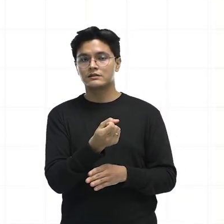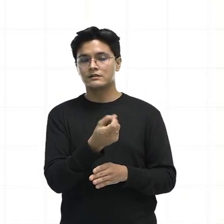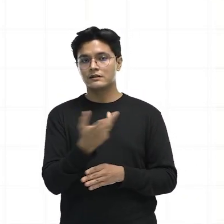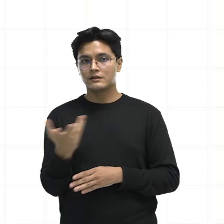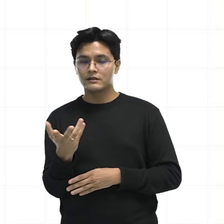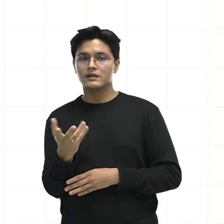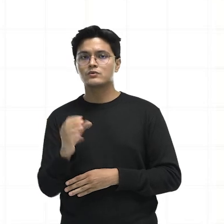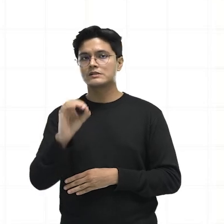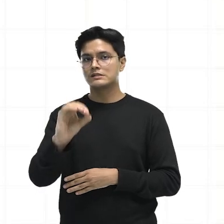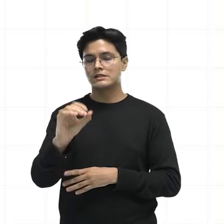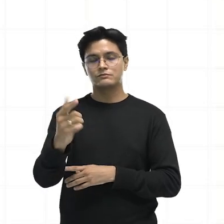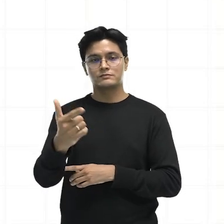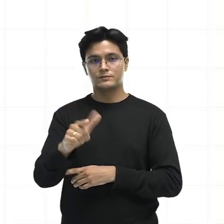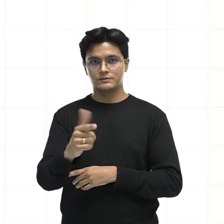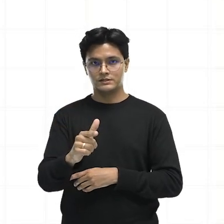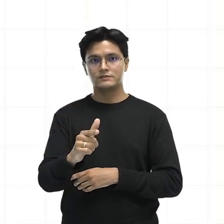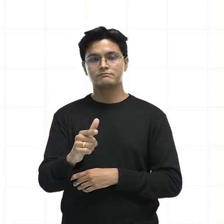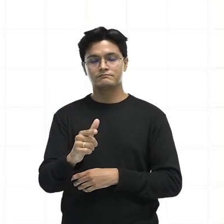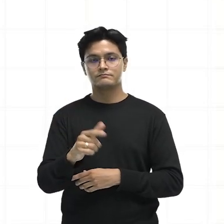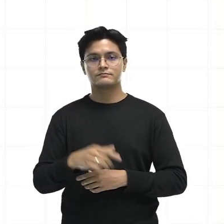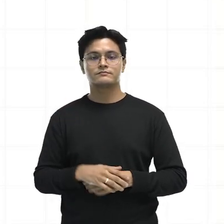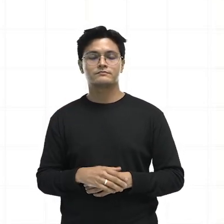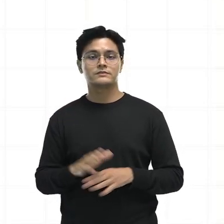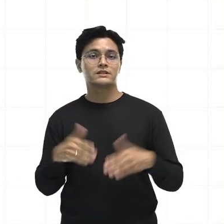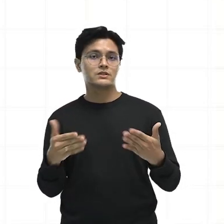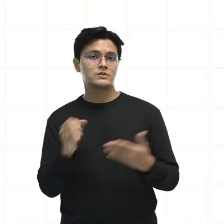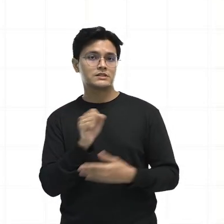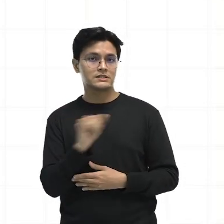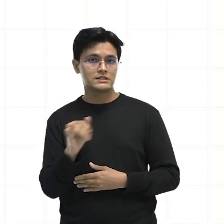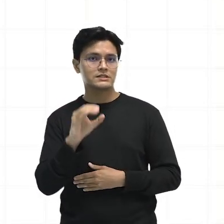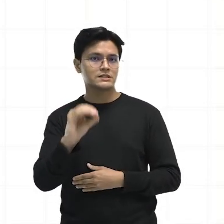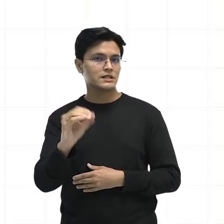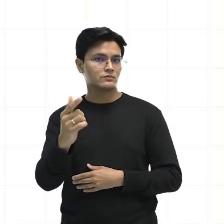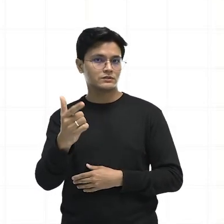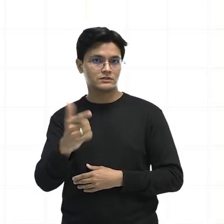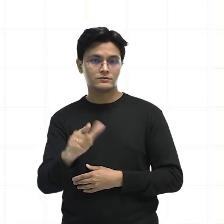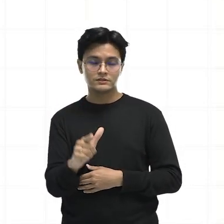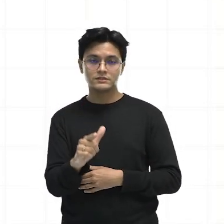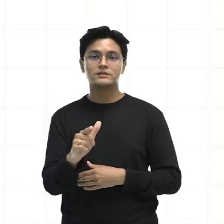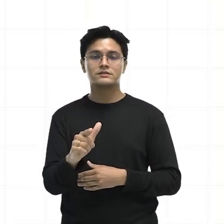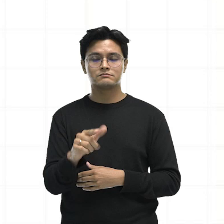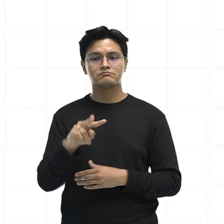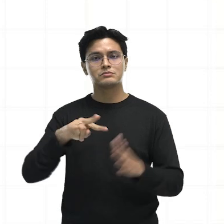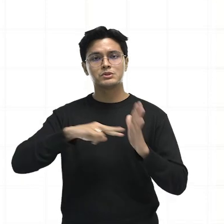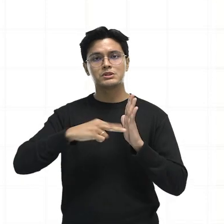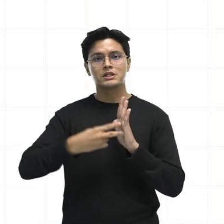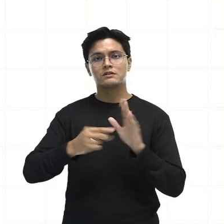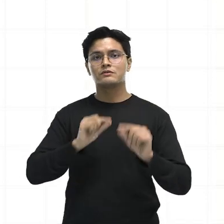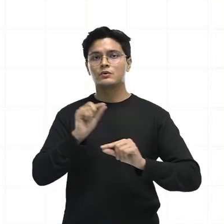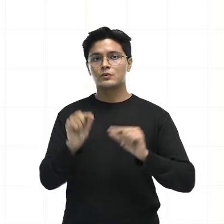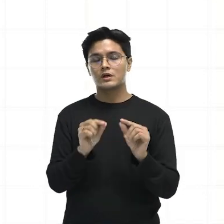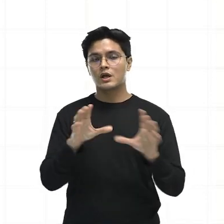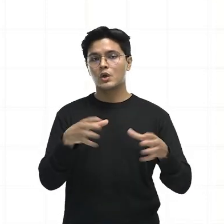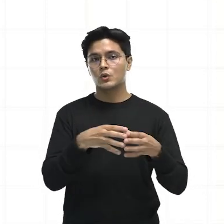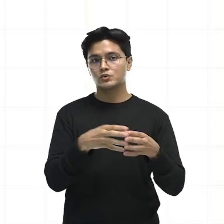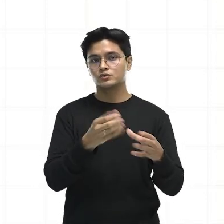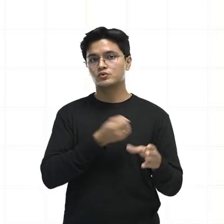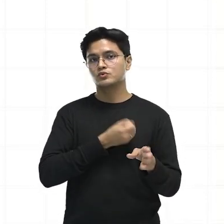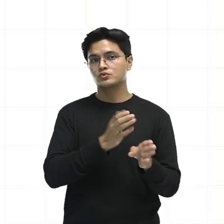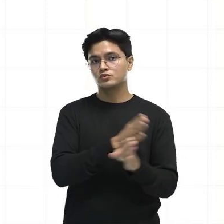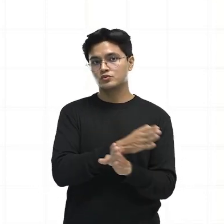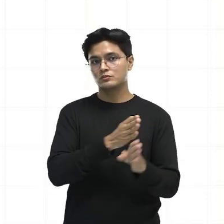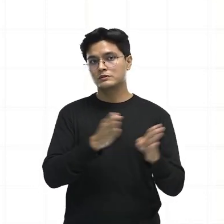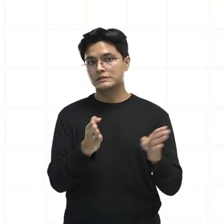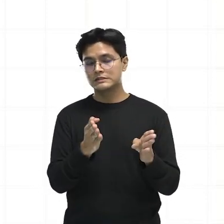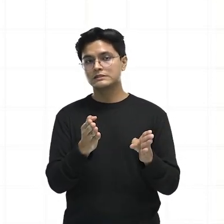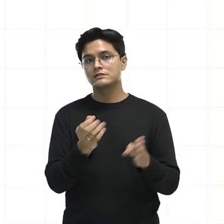exceção do zero. Se eu não tenho o zero presente aqui no meio, eu digo que é o conjunto dos números inteiros não